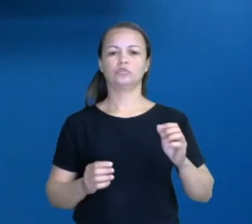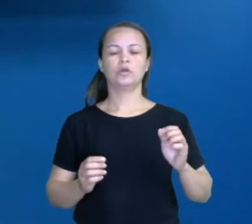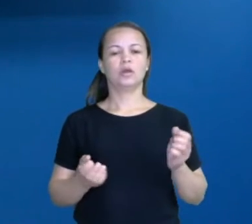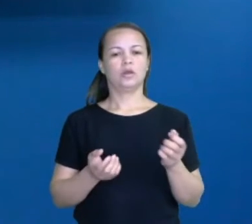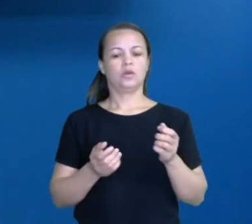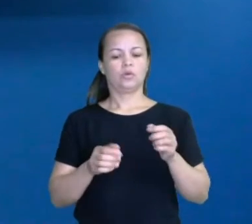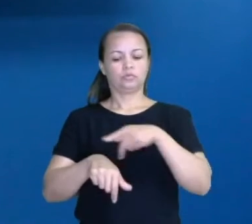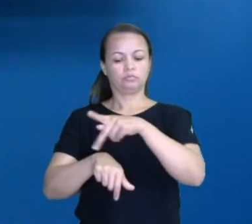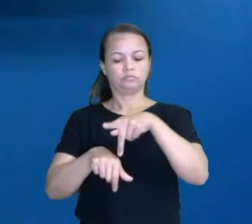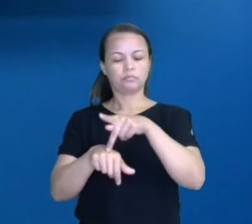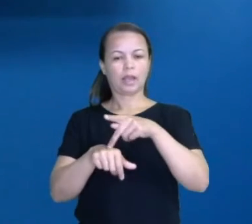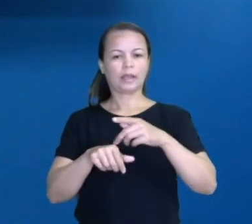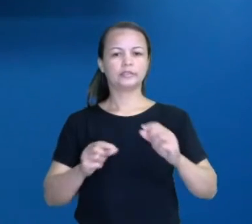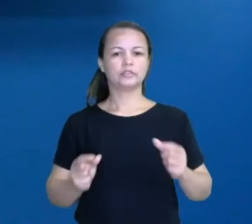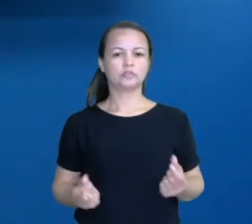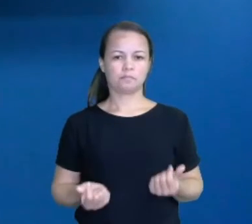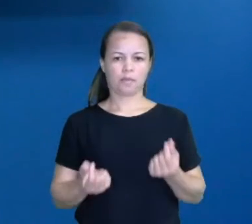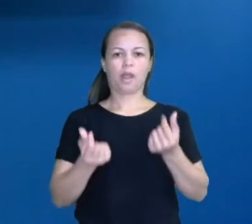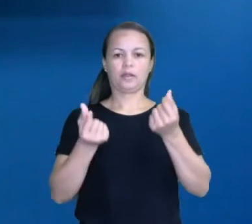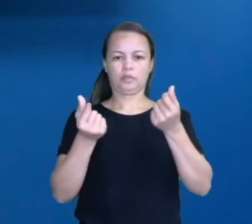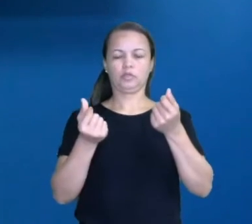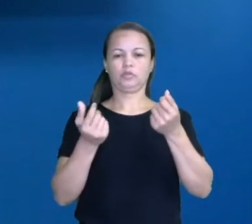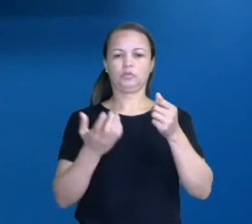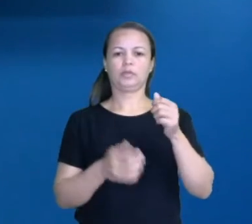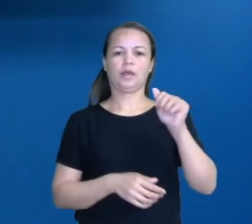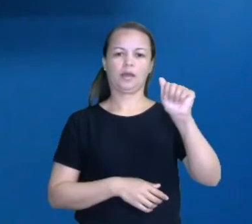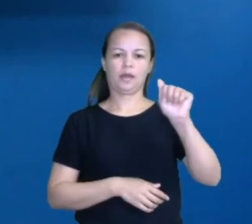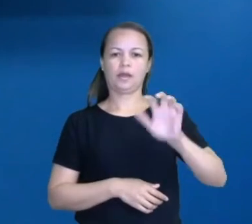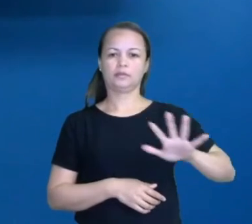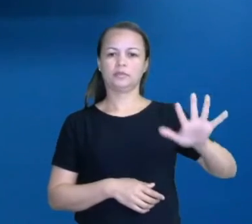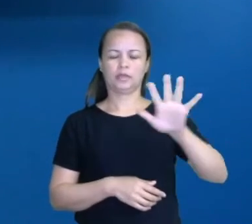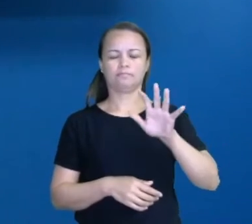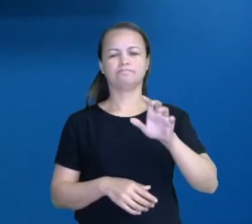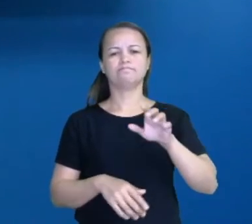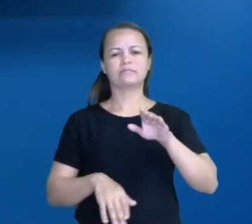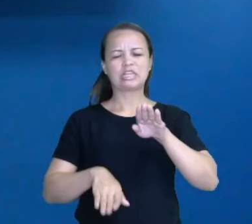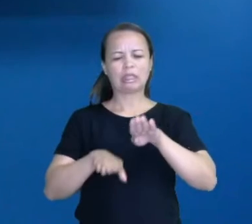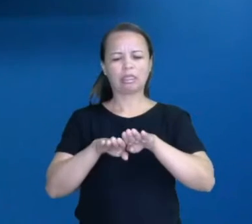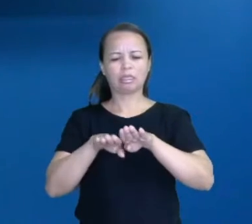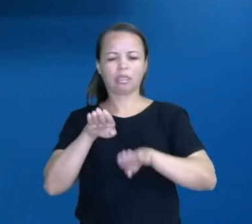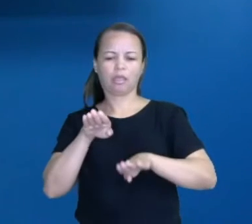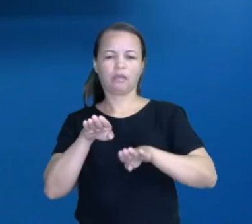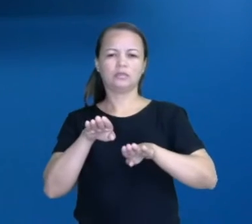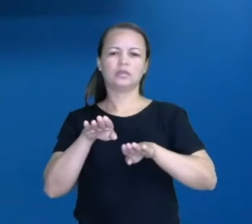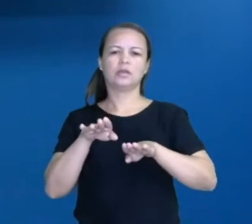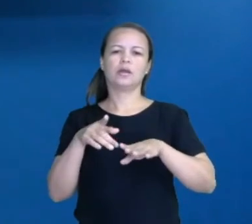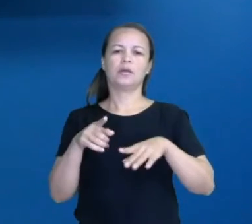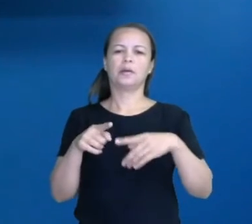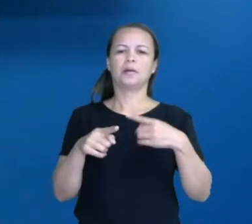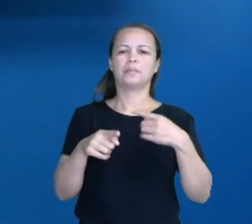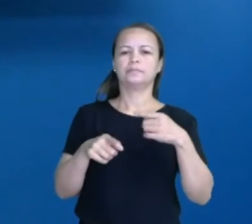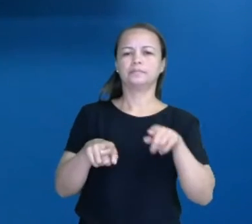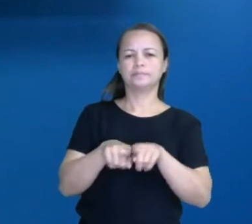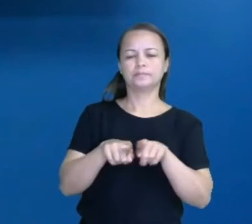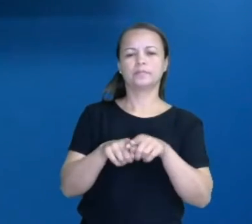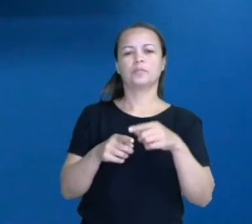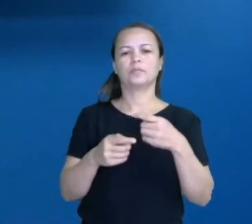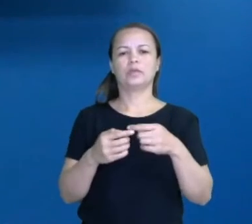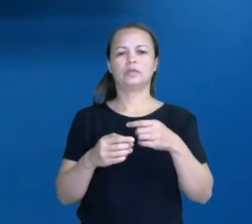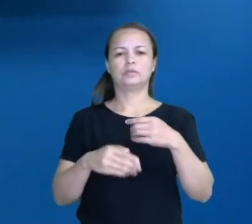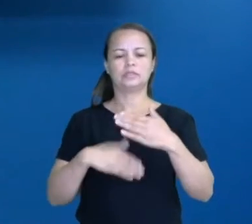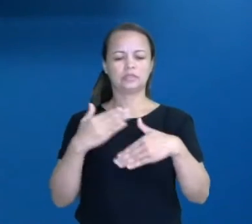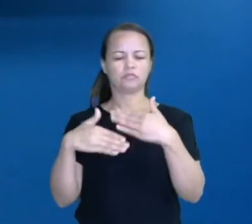Ásia, certo? Então, há esse desequilíbrio ainda por conta de desenvolvimento